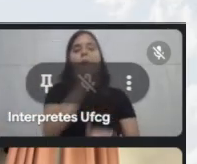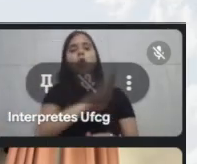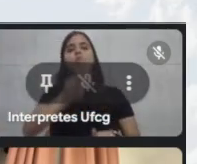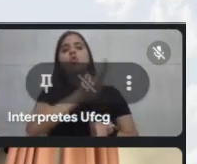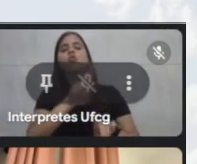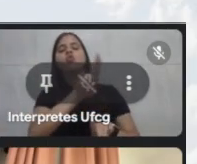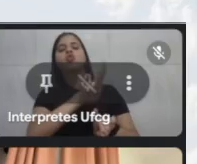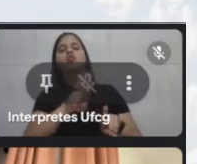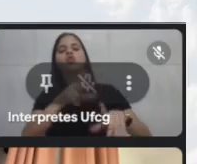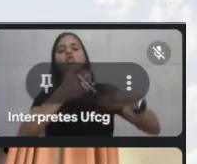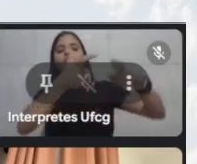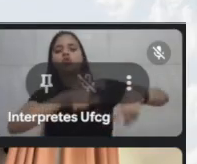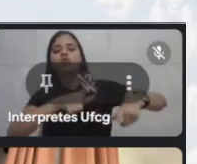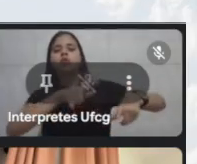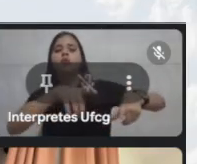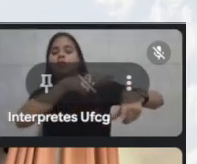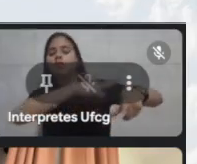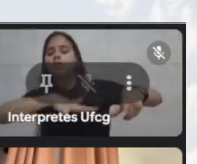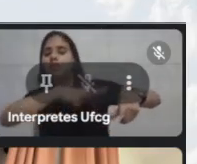justiça espacial.